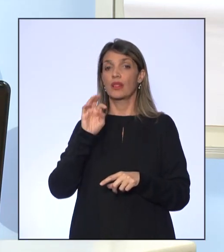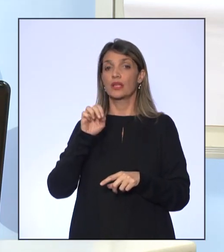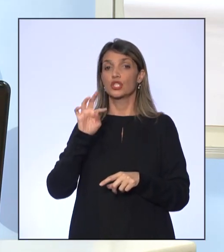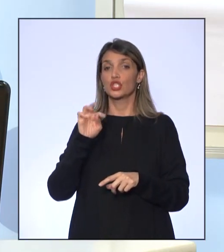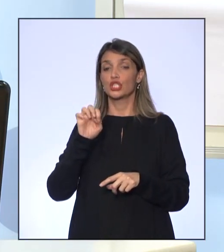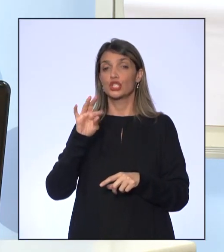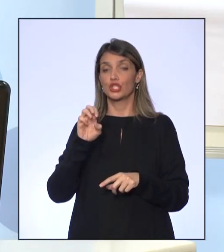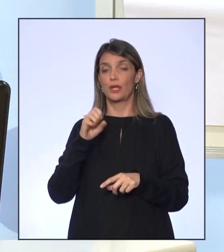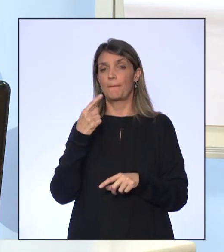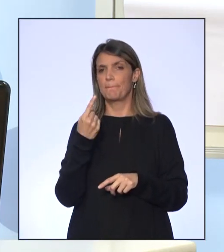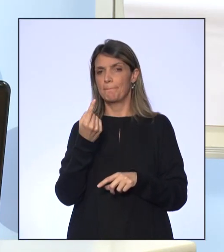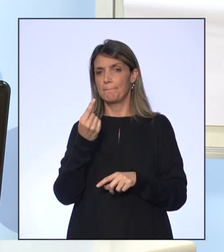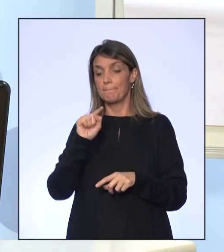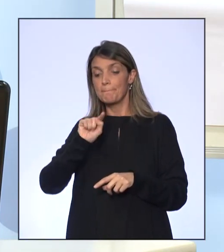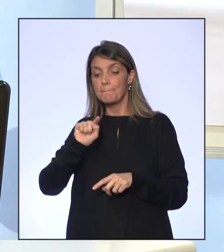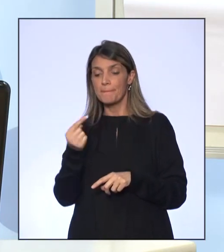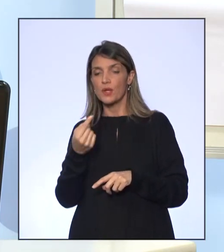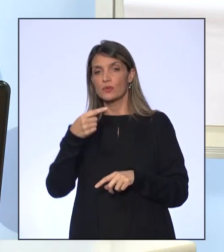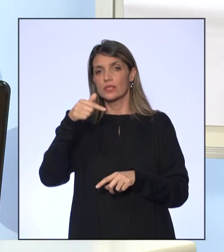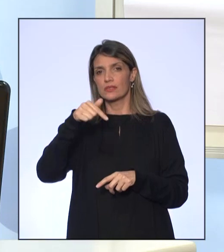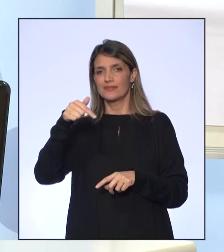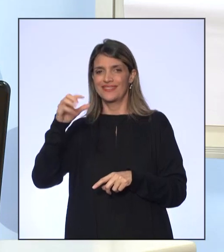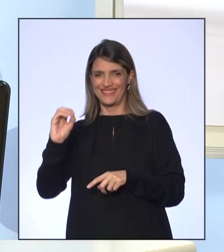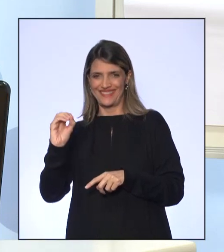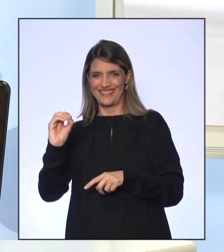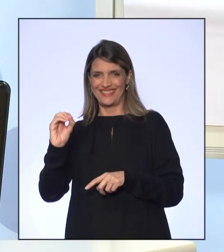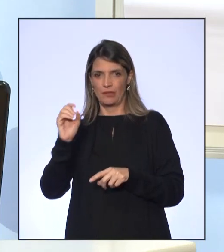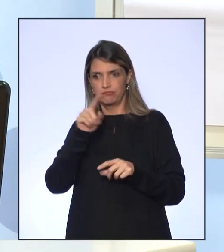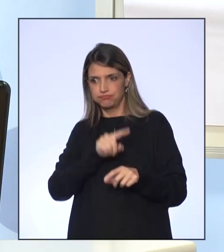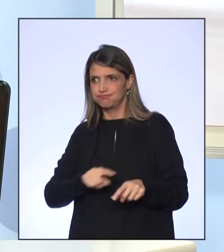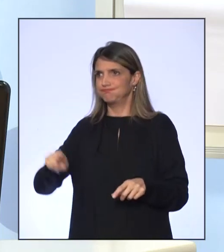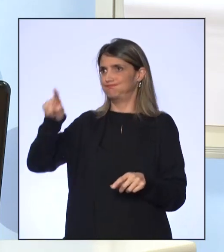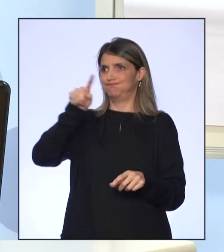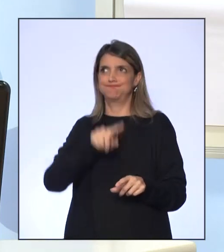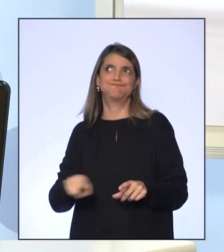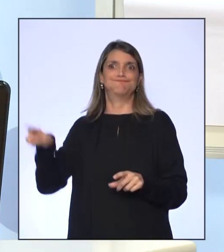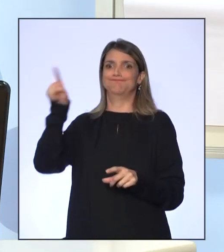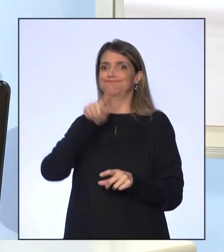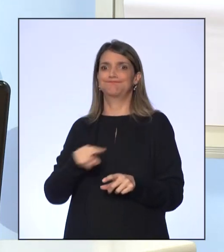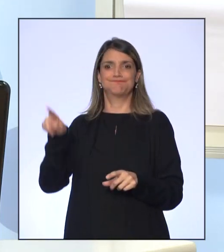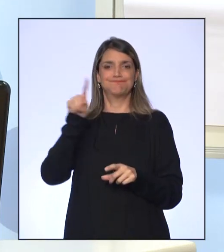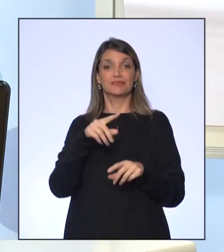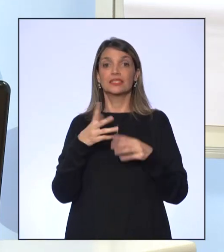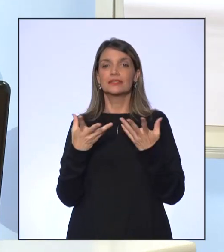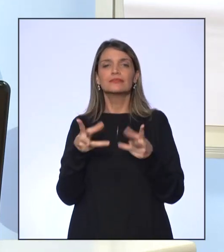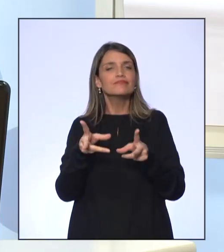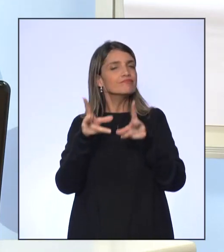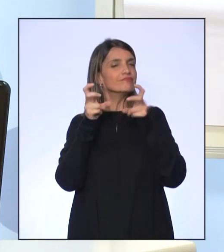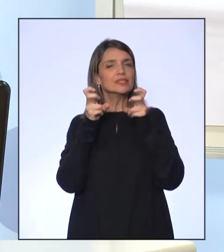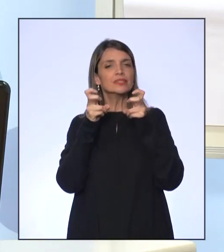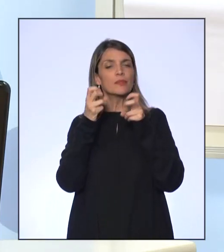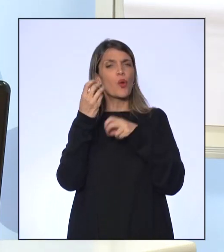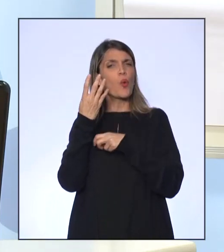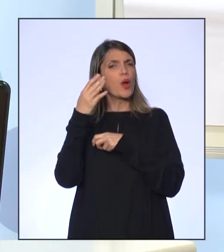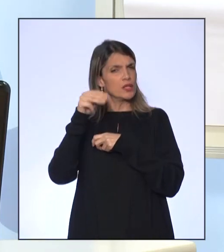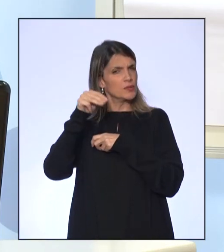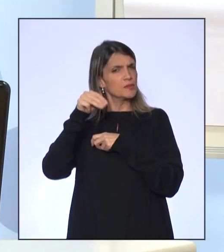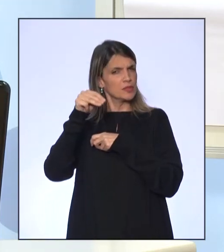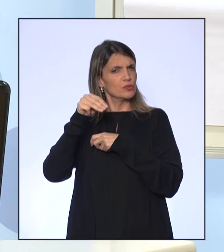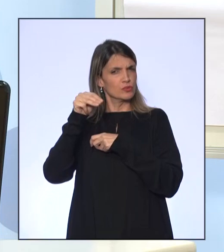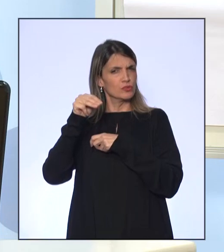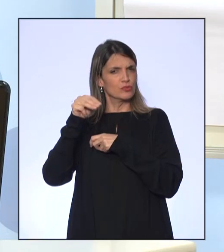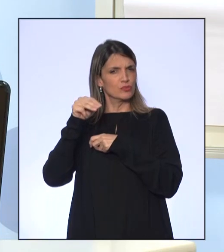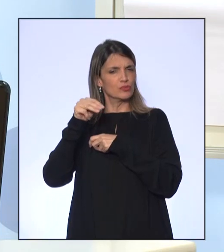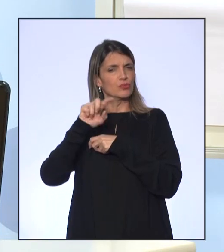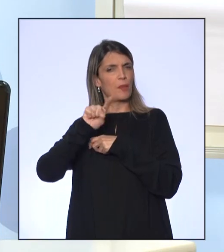tangente de 1770 é só deu muito a volta em tão bem uma olhada aí uns quatro minutinhos